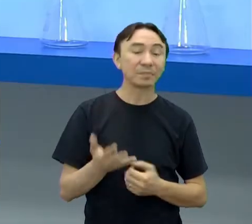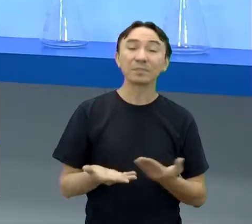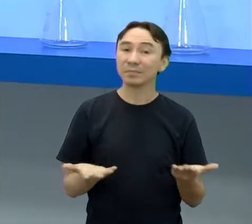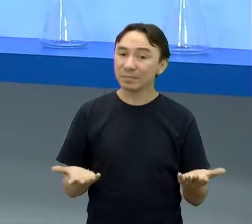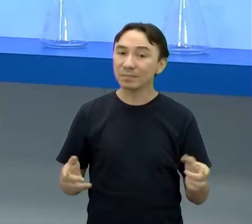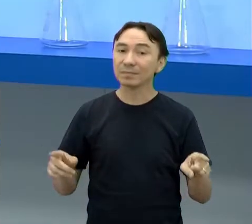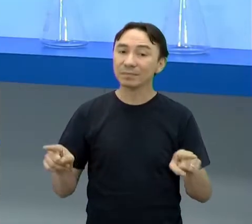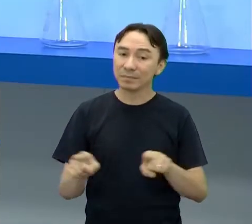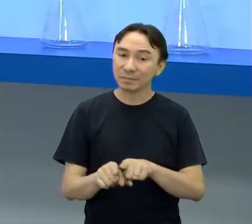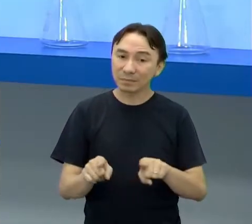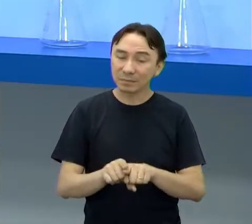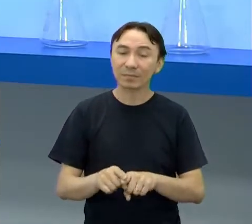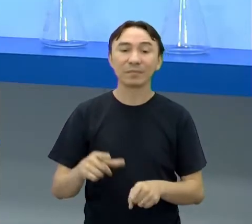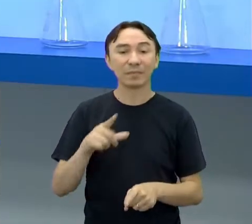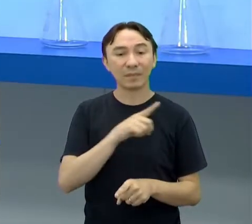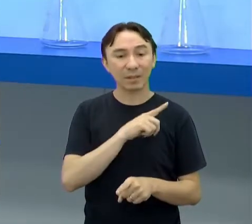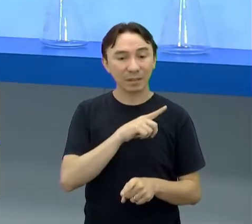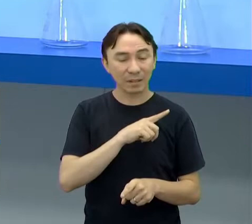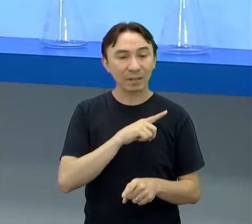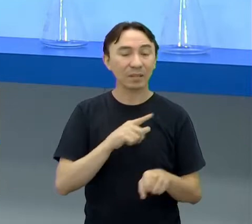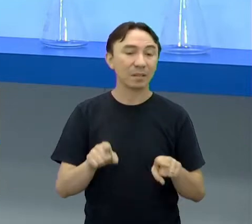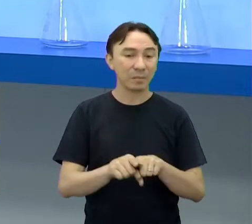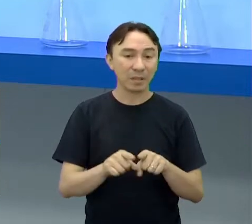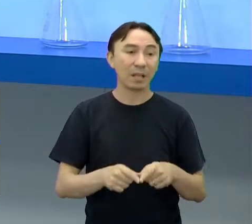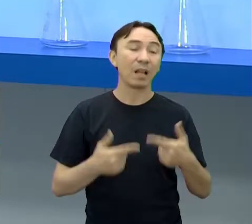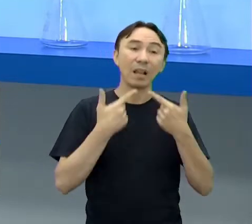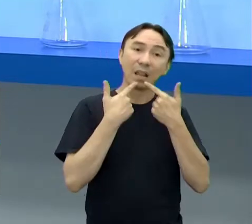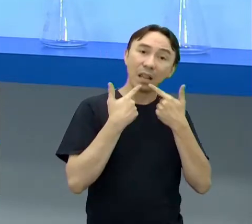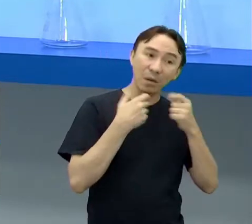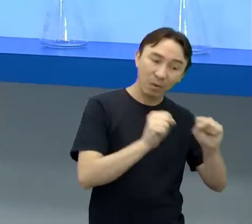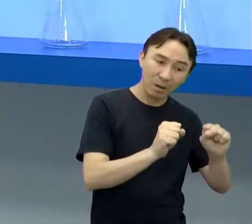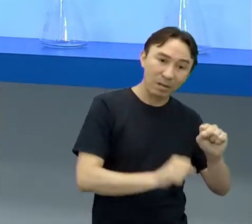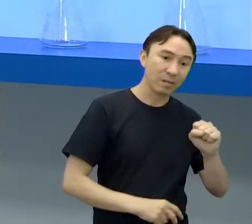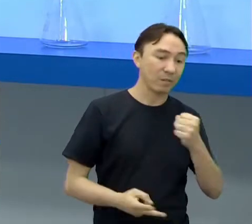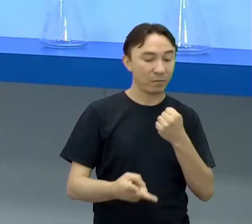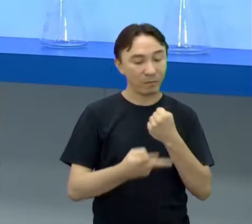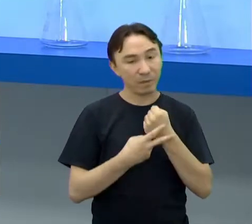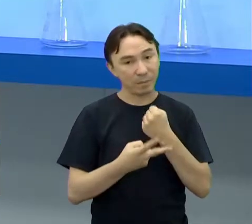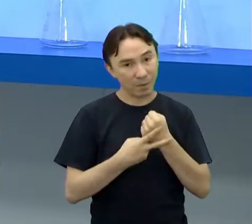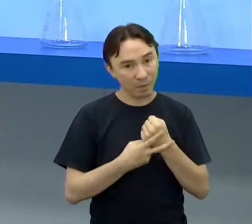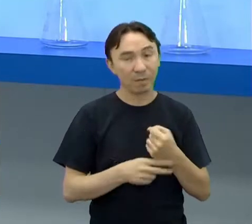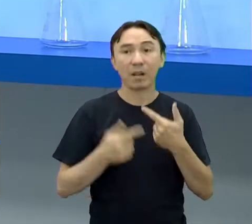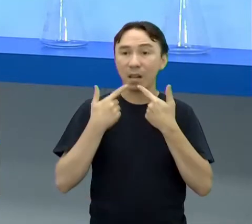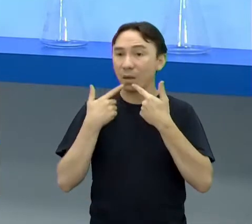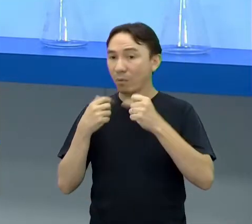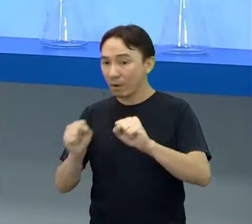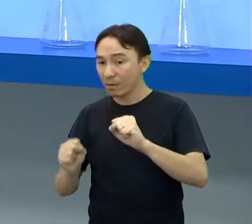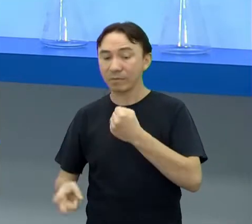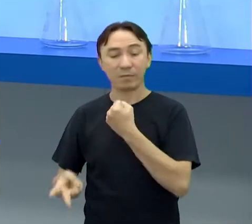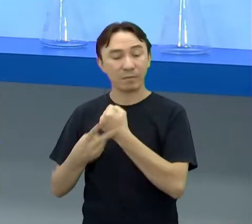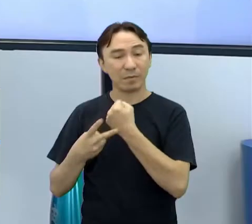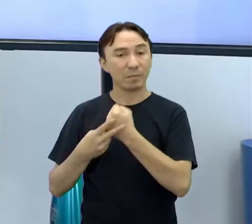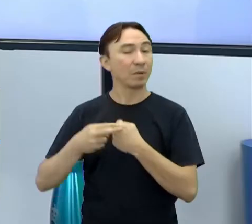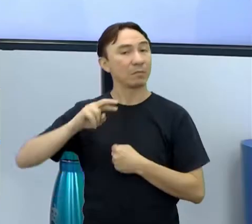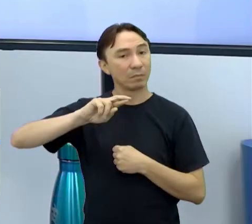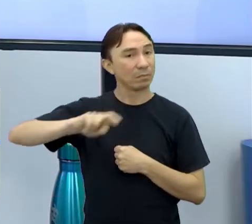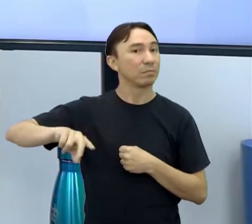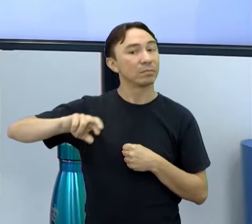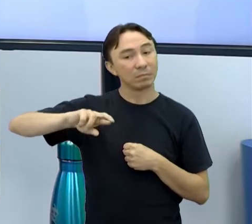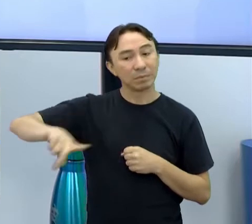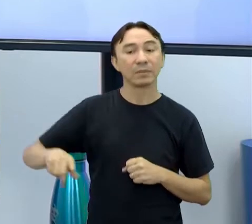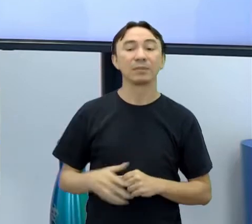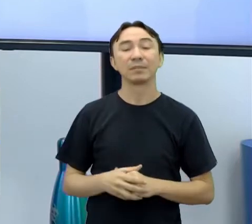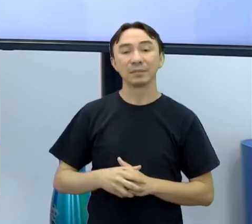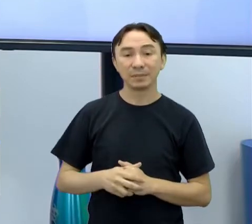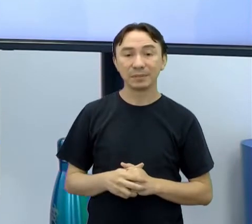aí pensamos na linguagem verbal, não verbal e ela, né, assim, nas suas multifacetas. Né? Isso,